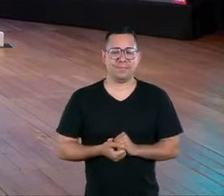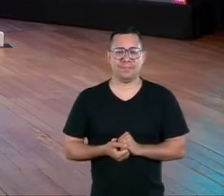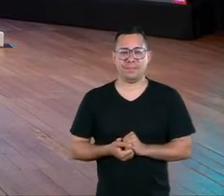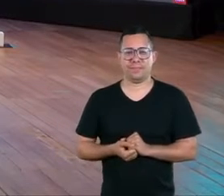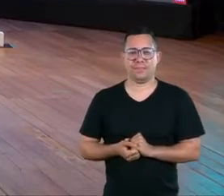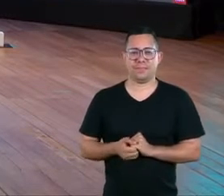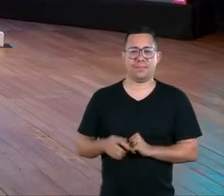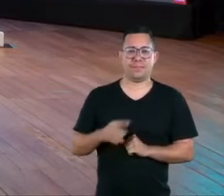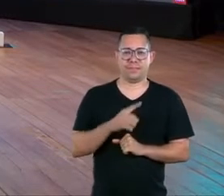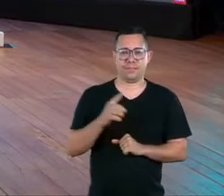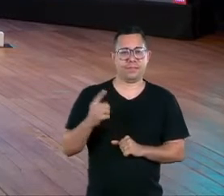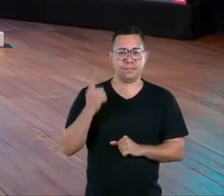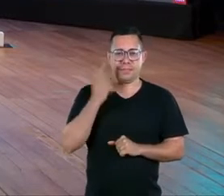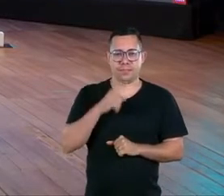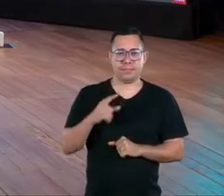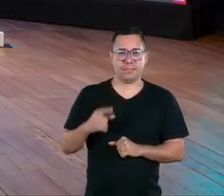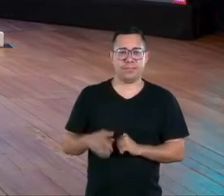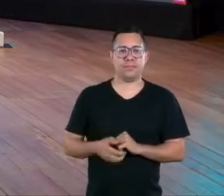Vocês me ouvem?